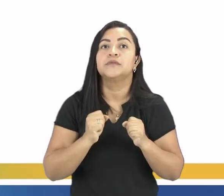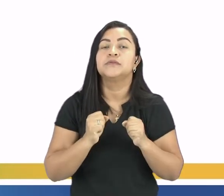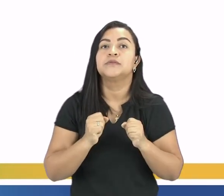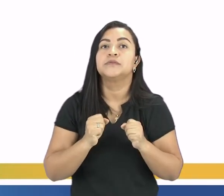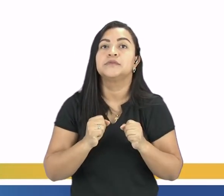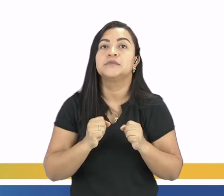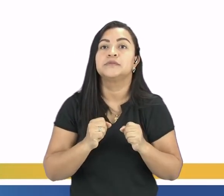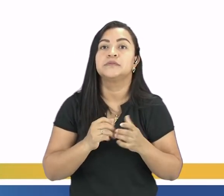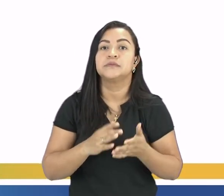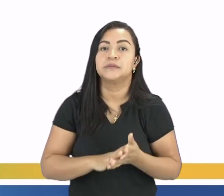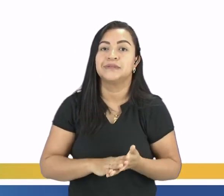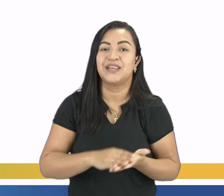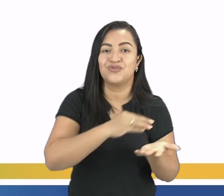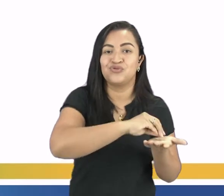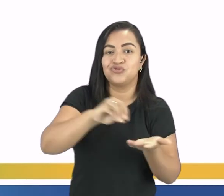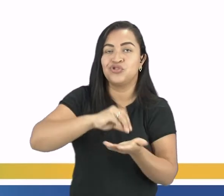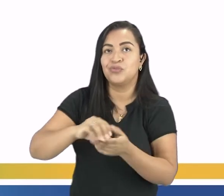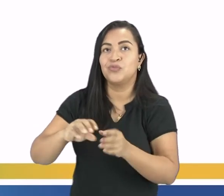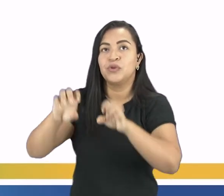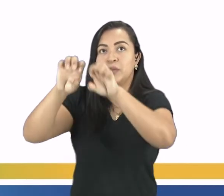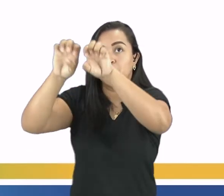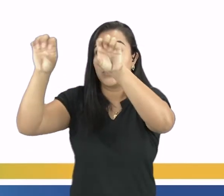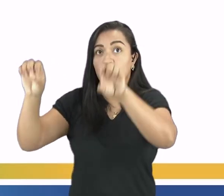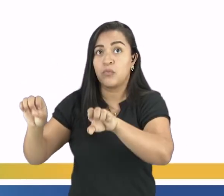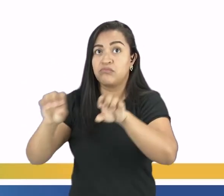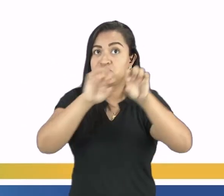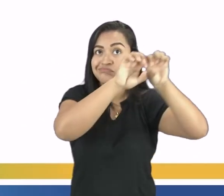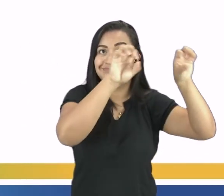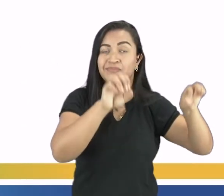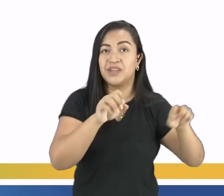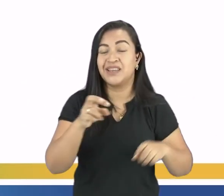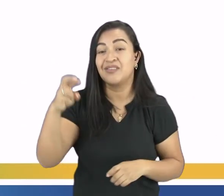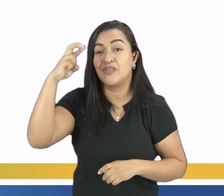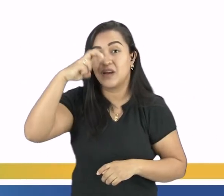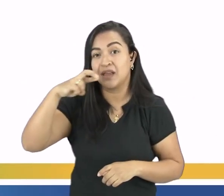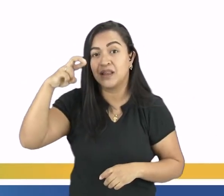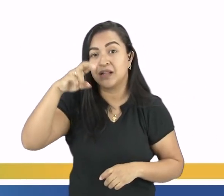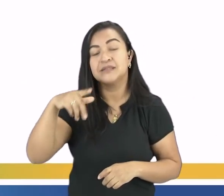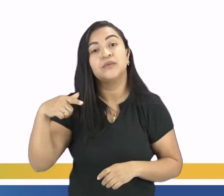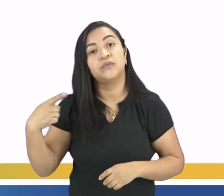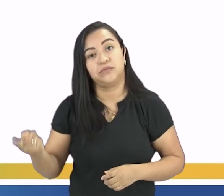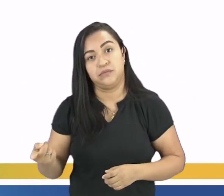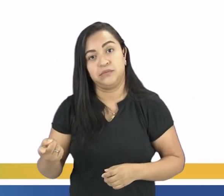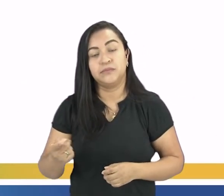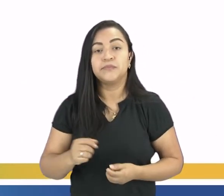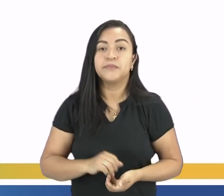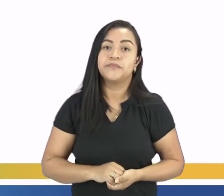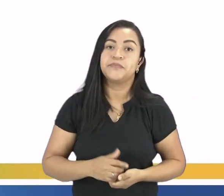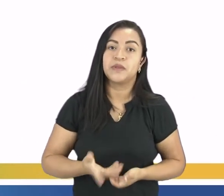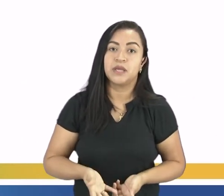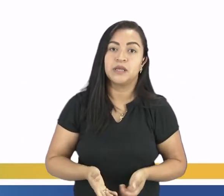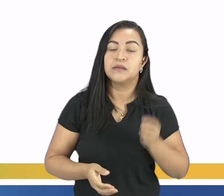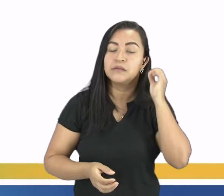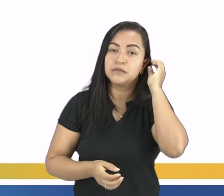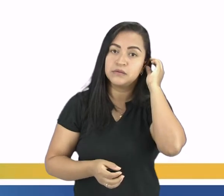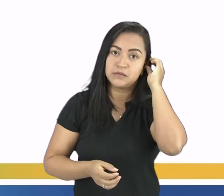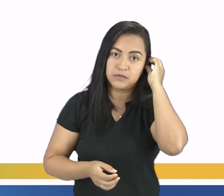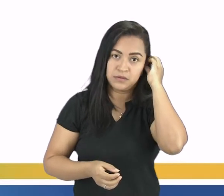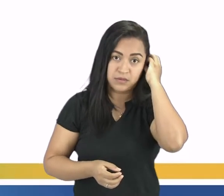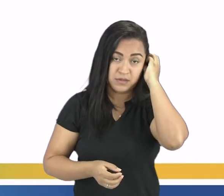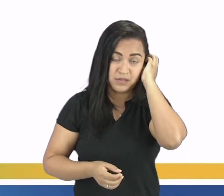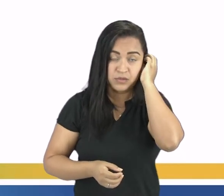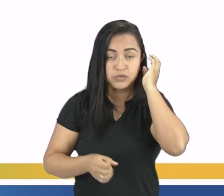tendo que distribuir por um quadro, quanto tendo que analisar um heredograma. Tudo bem? Então, se nesse caso eu estou considerando